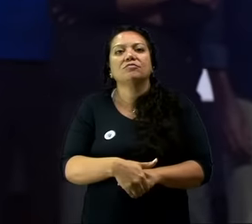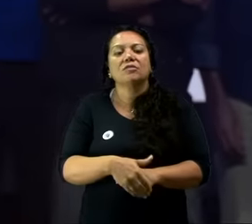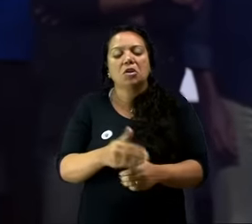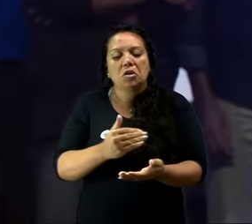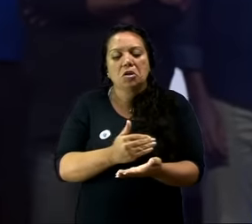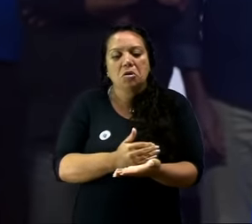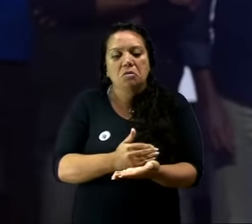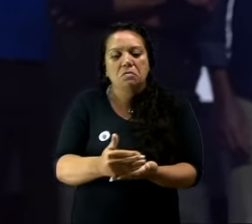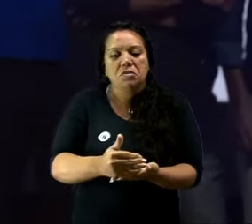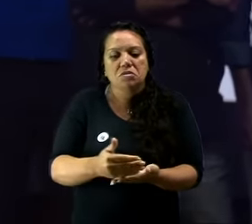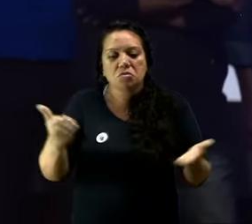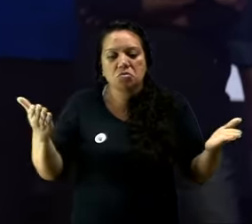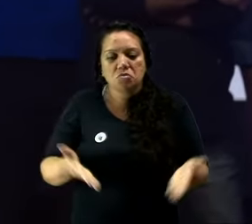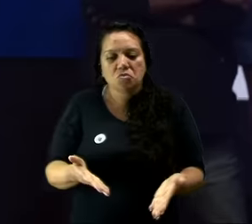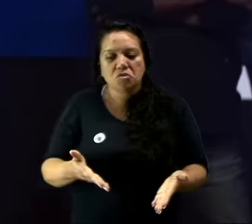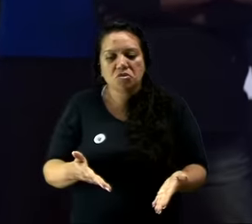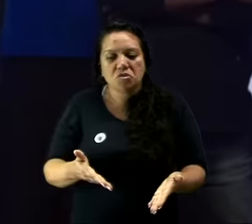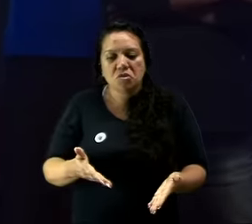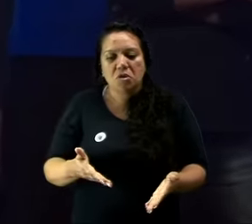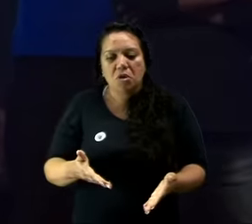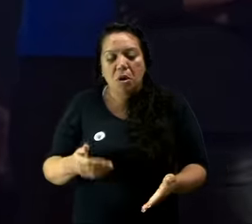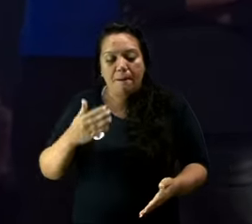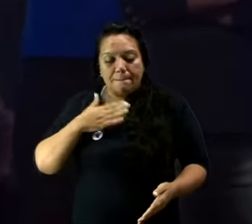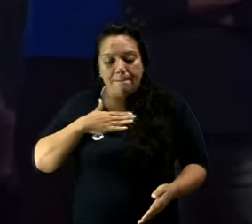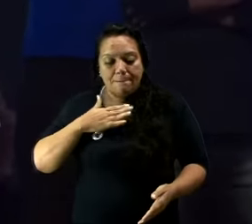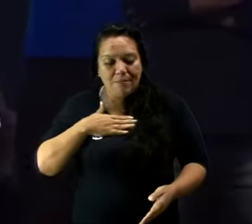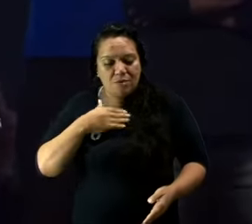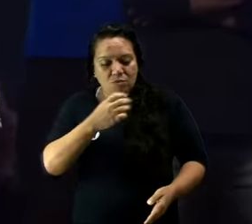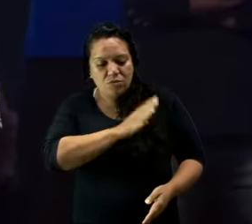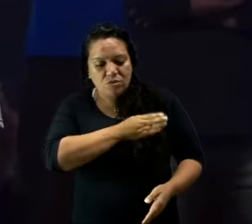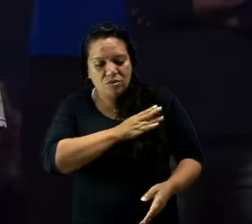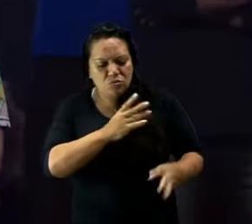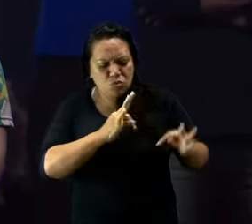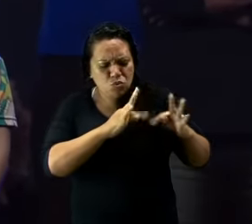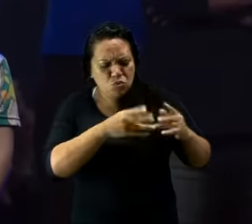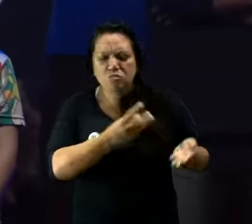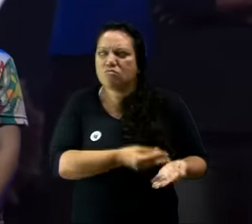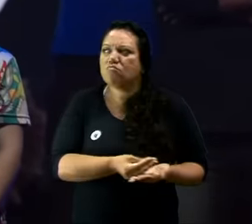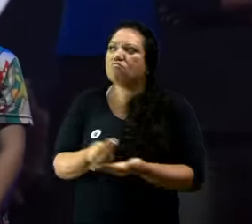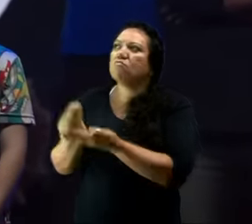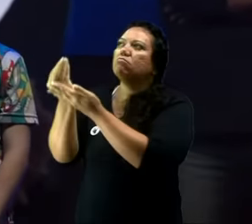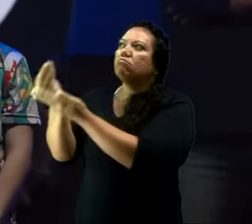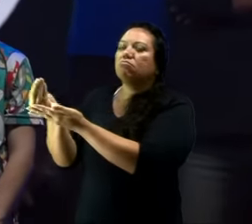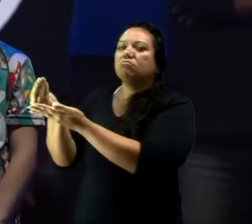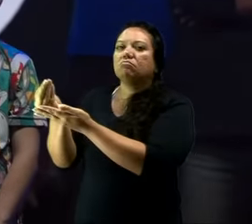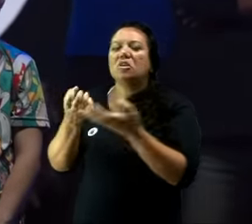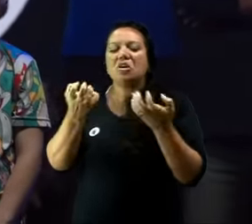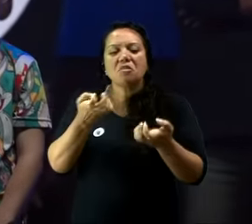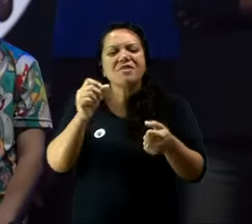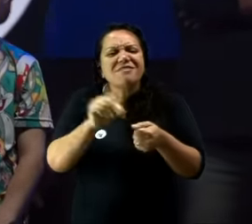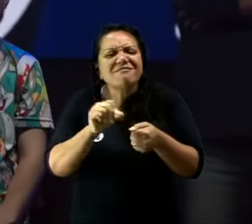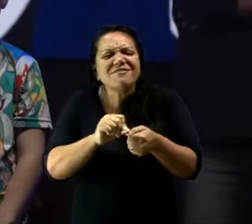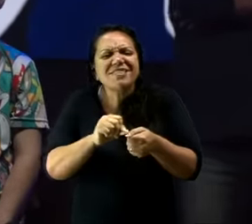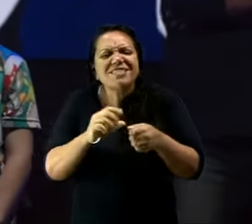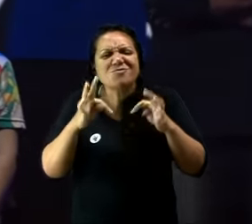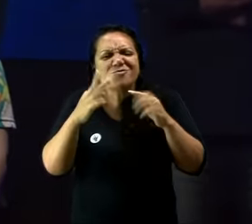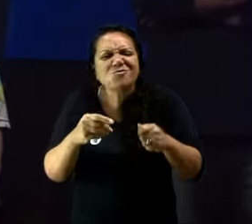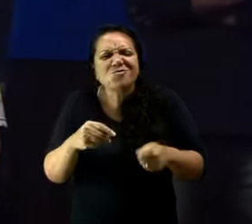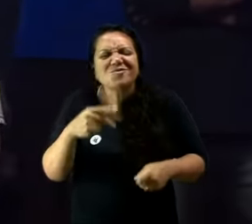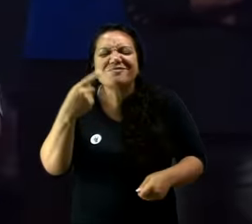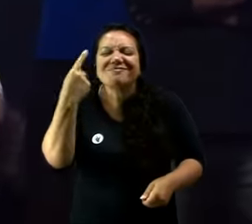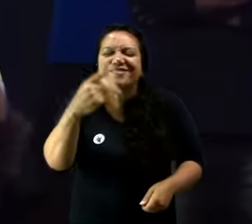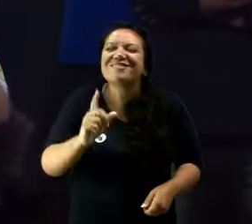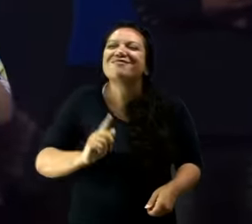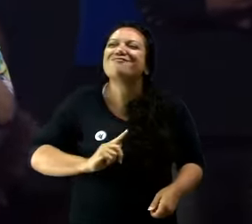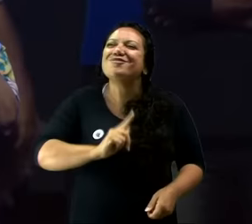meu coração é totalmente teu. Tudo teu, chega. Eu quero fazer do teu jeito. Quero falar do teu jeito, quero pensar do teu jeito.